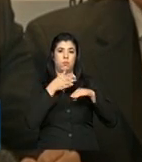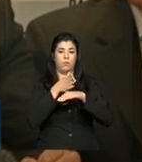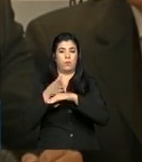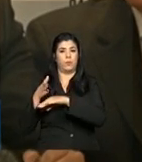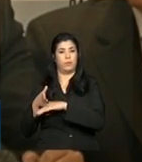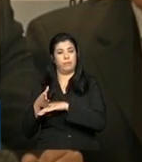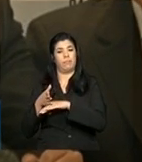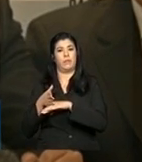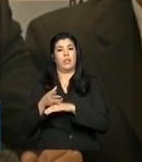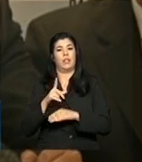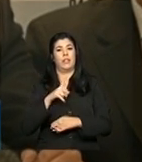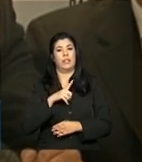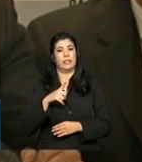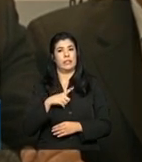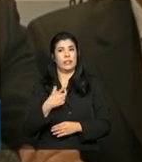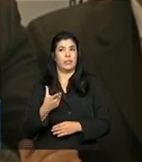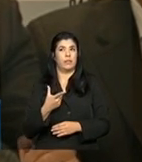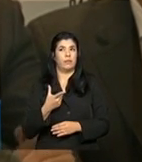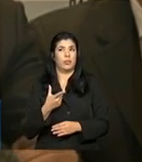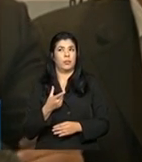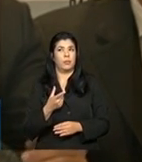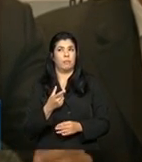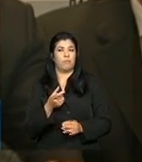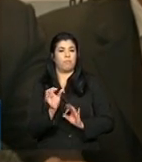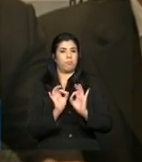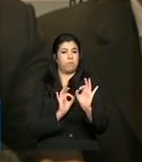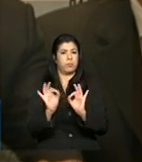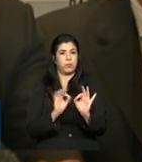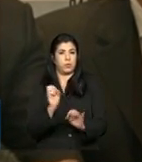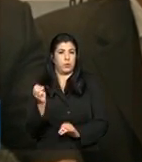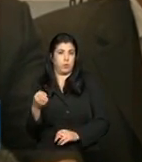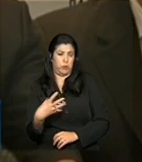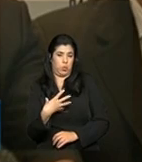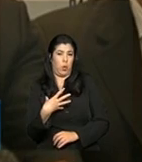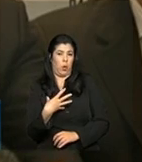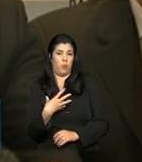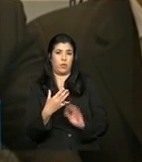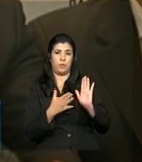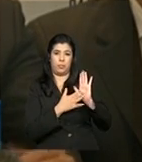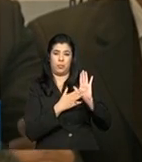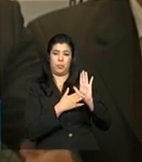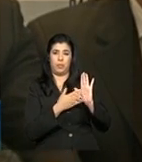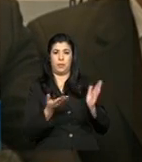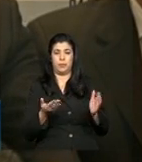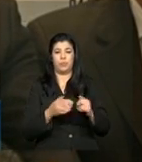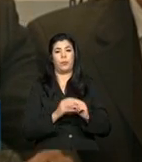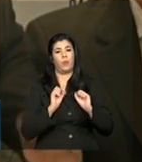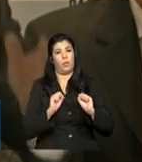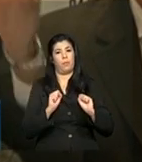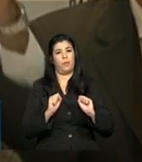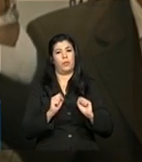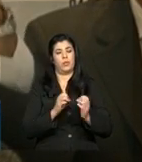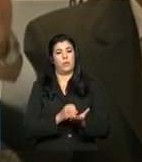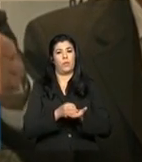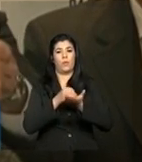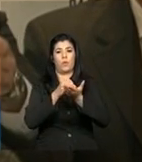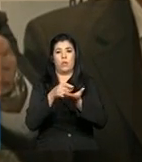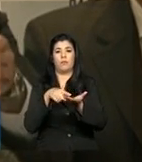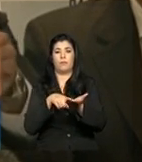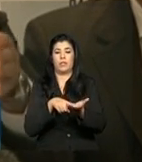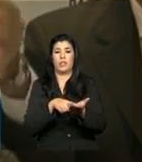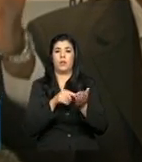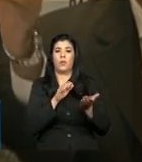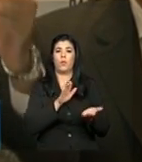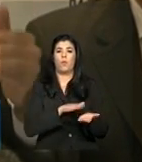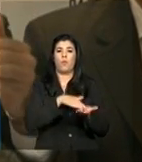Então, ele foi, digamos assim, tivemos uma dinâmica nova na licitação. Nós podemos ofertar lotes para o lote